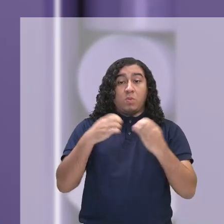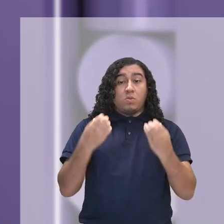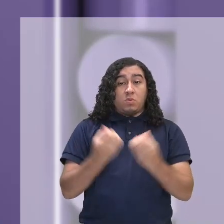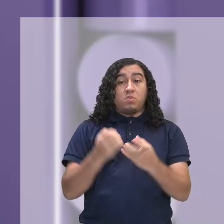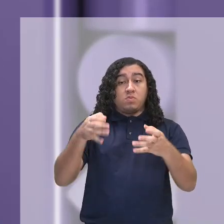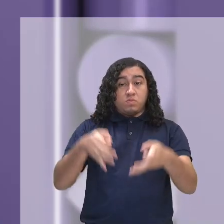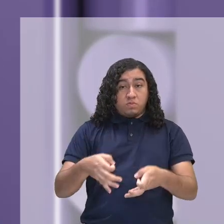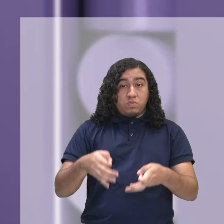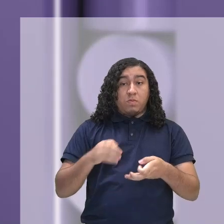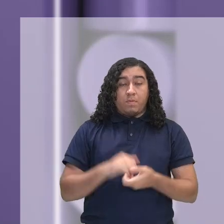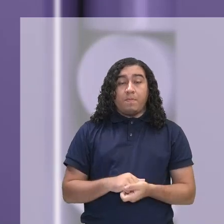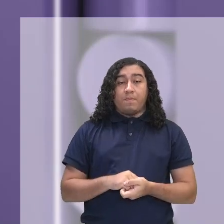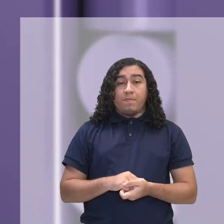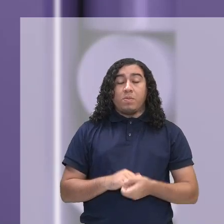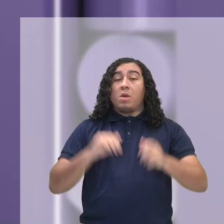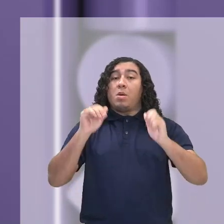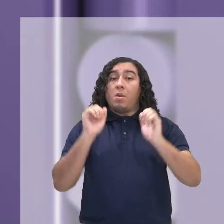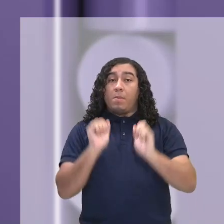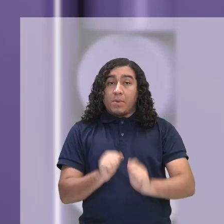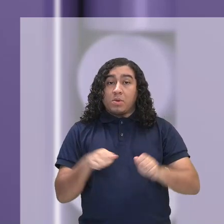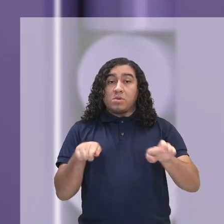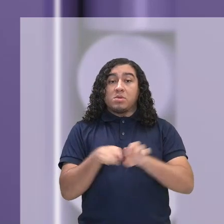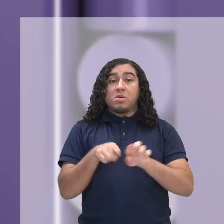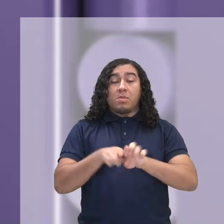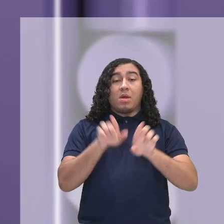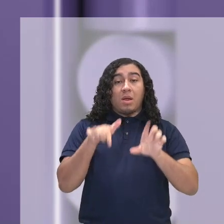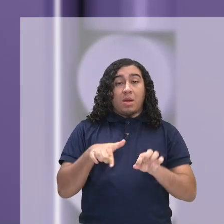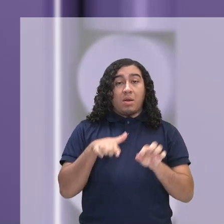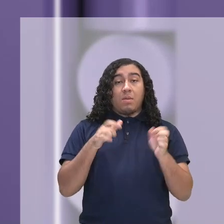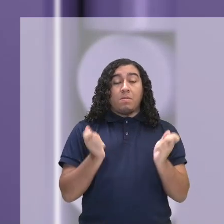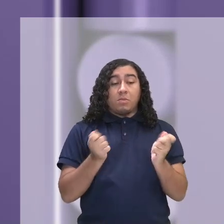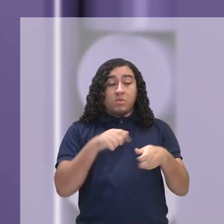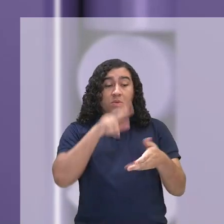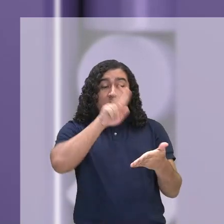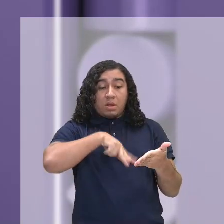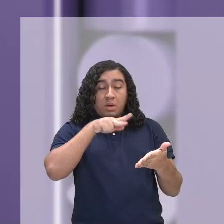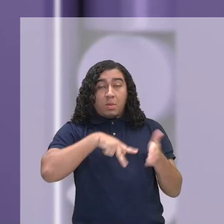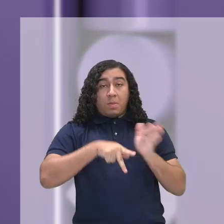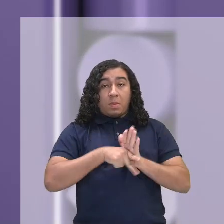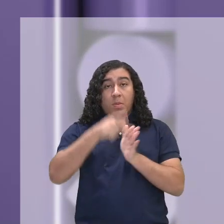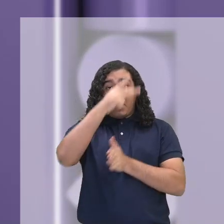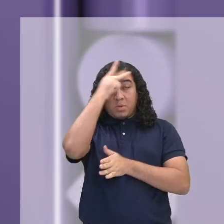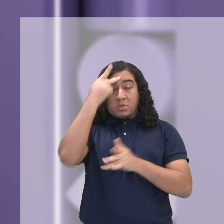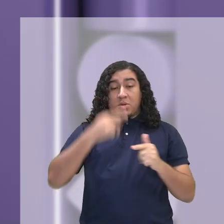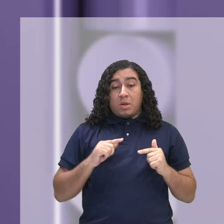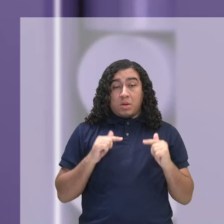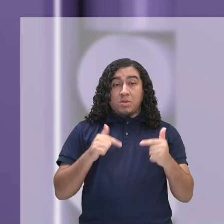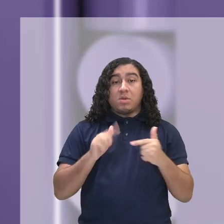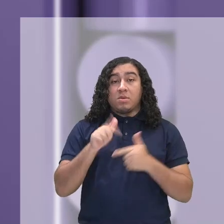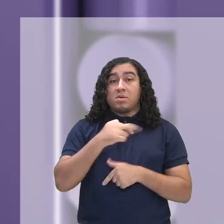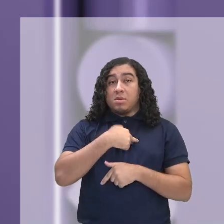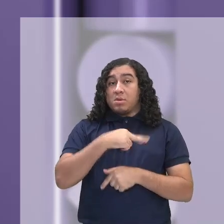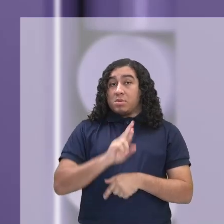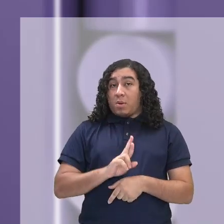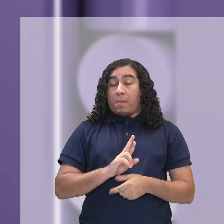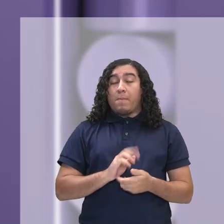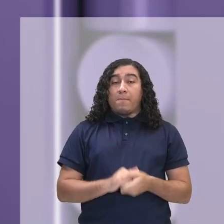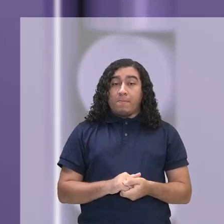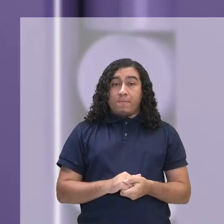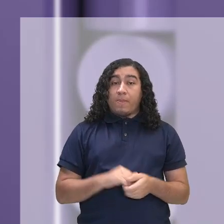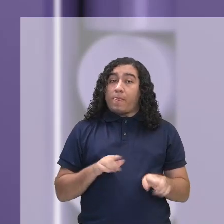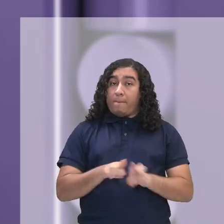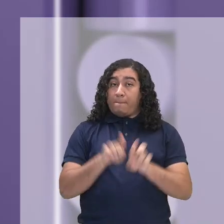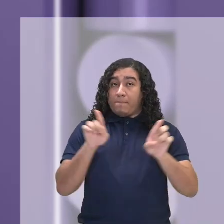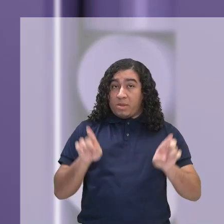religiosas, podem e são lidos pelos membros, pelos praticantes da religião.